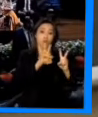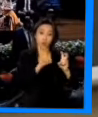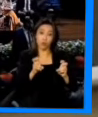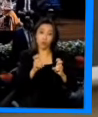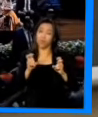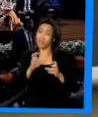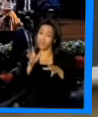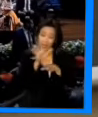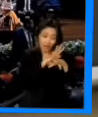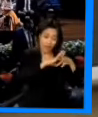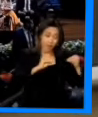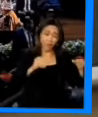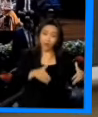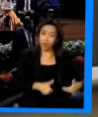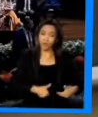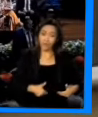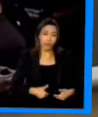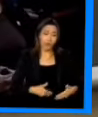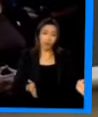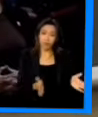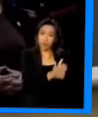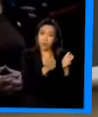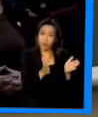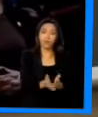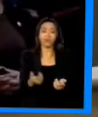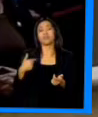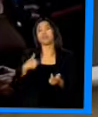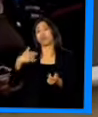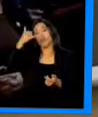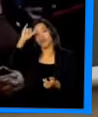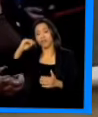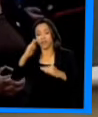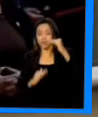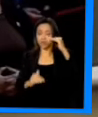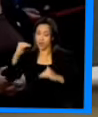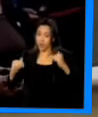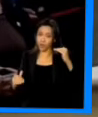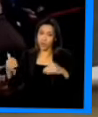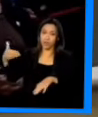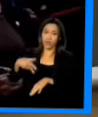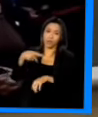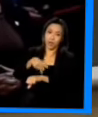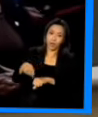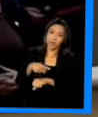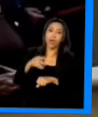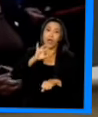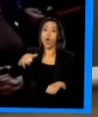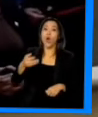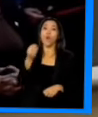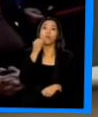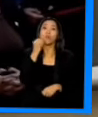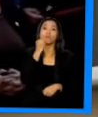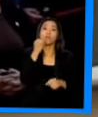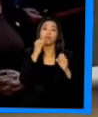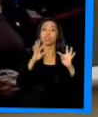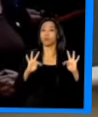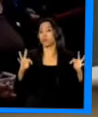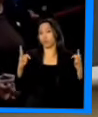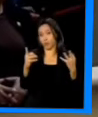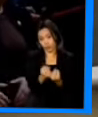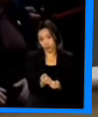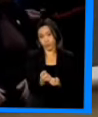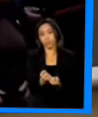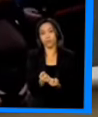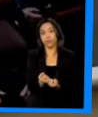nossa democracia e que ainda hoje estão causando custos para a União, dando prejuízo, inclusive para o Ministério da